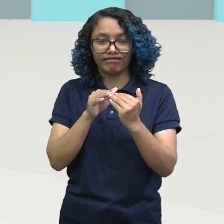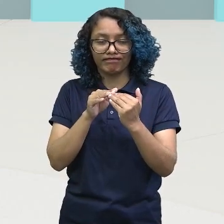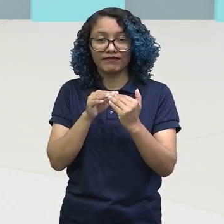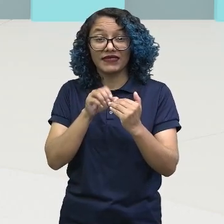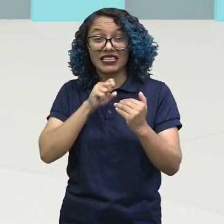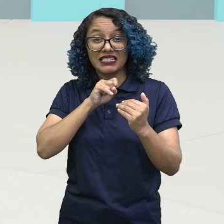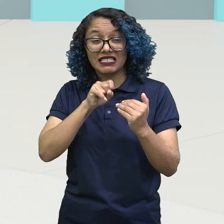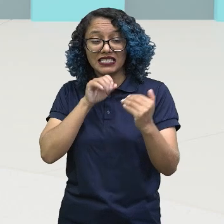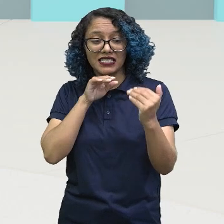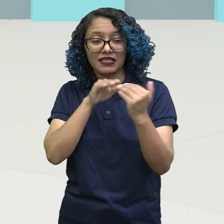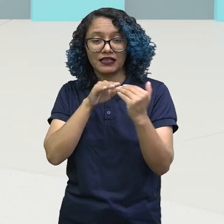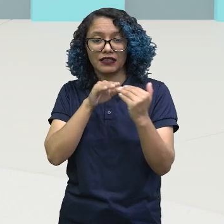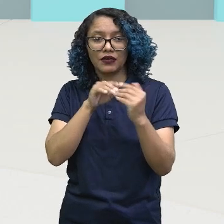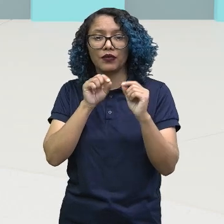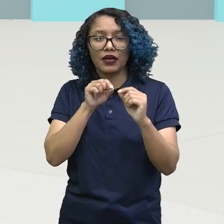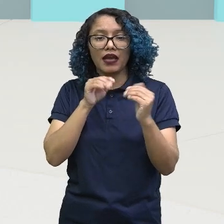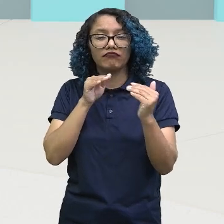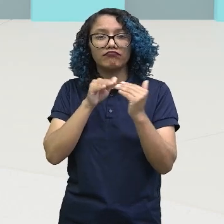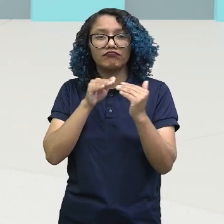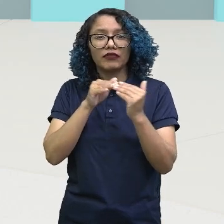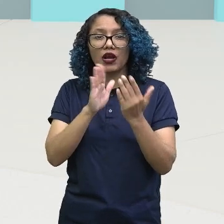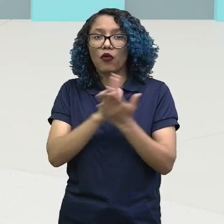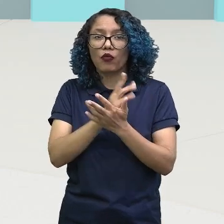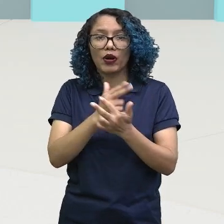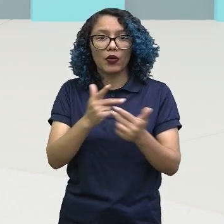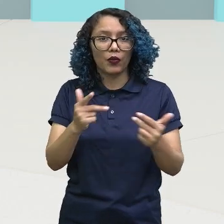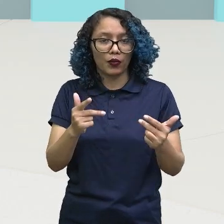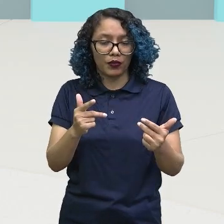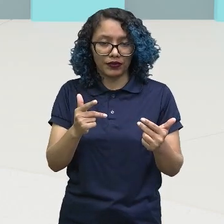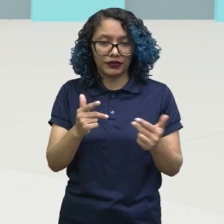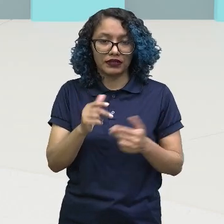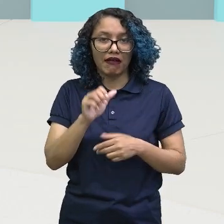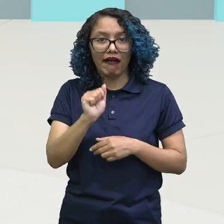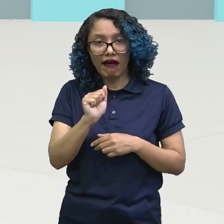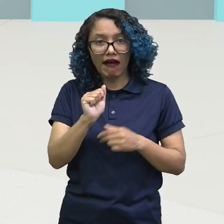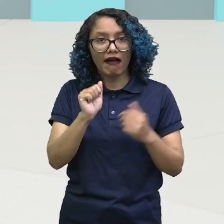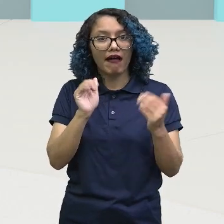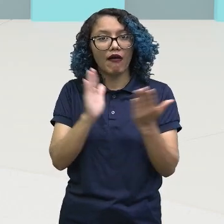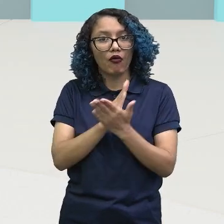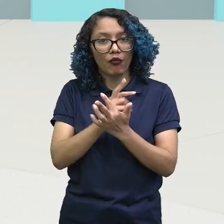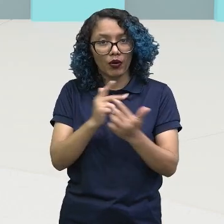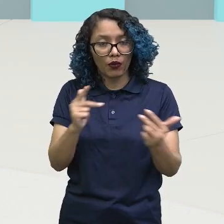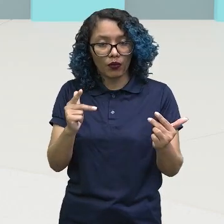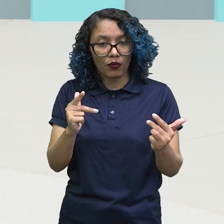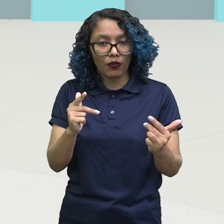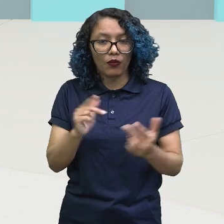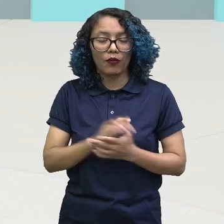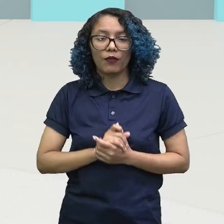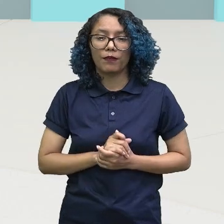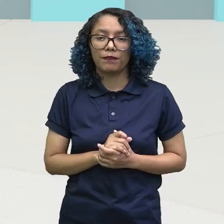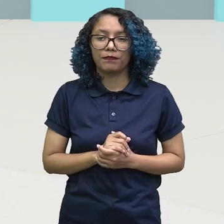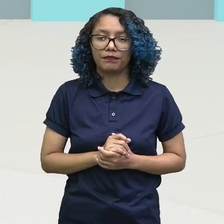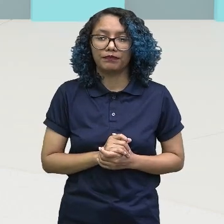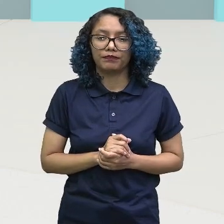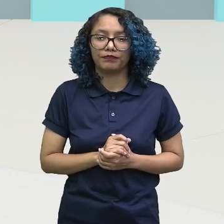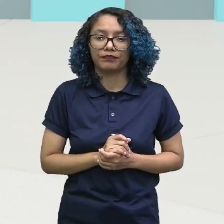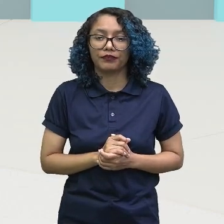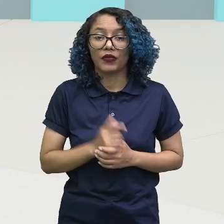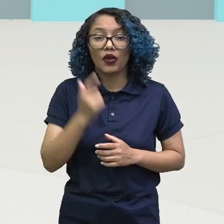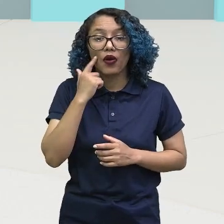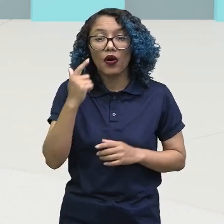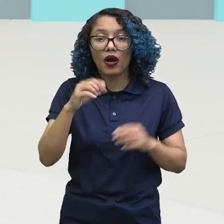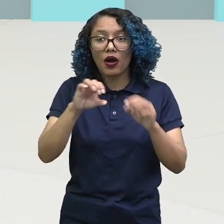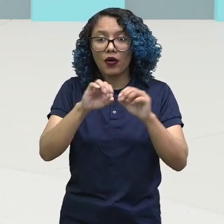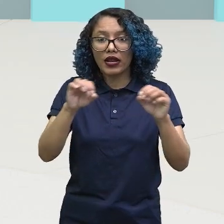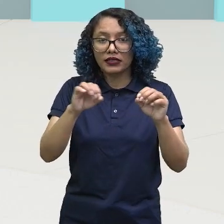favorável a alguma coisa. Veja que a segunda oração, a oração que está em